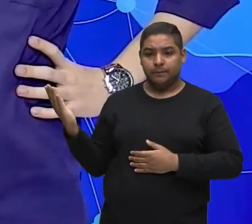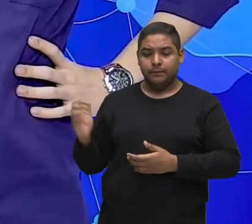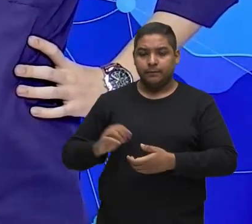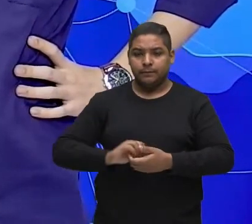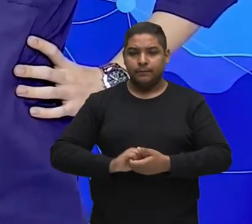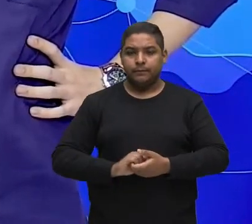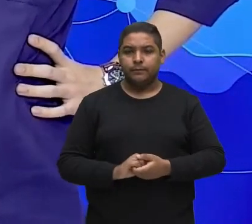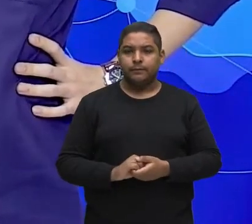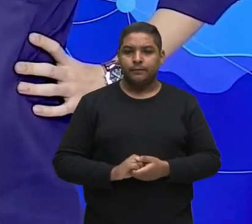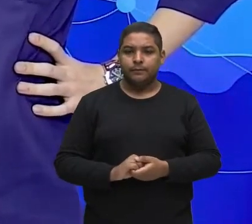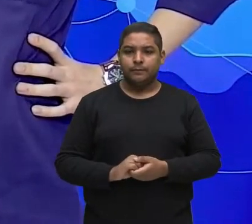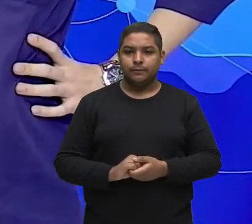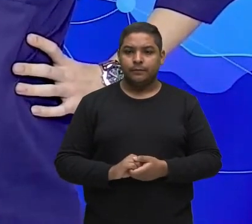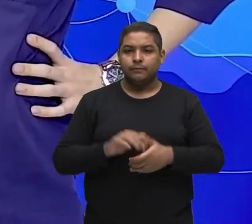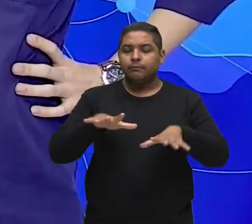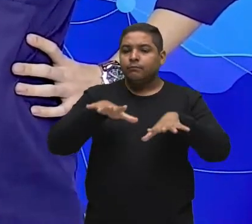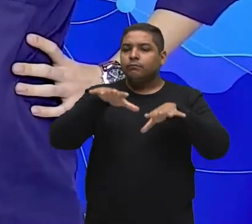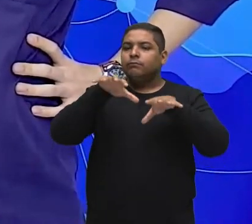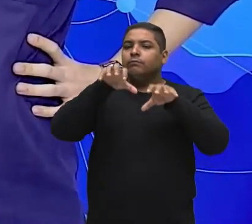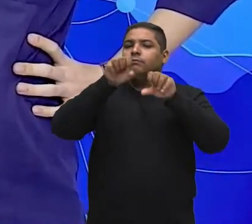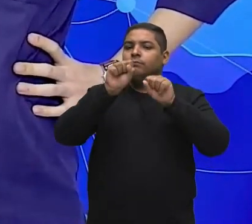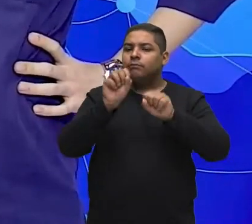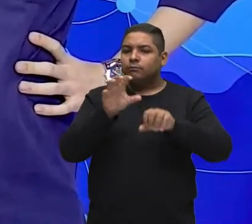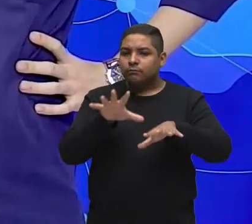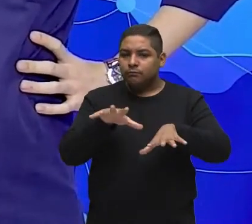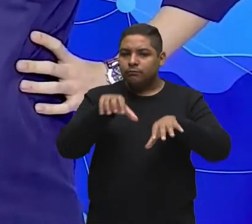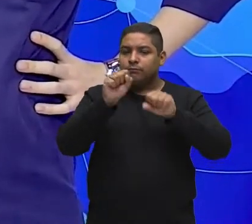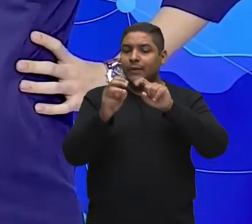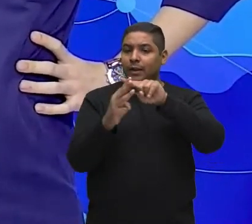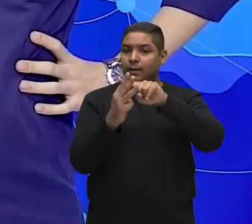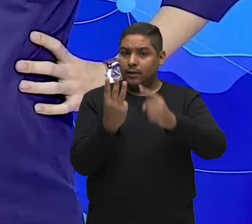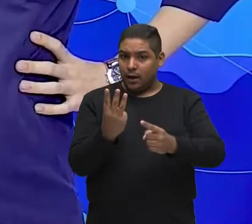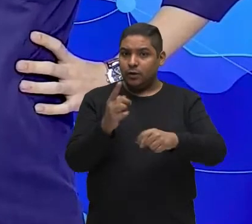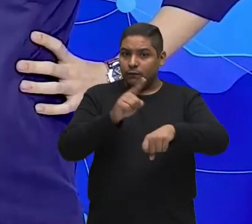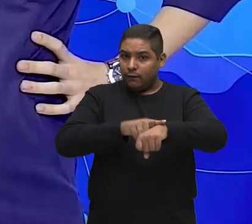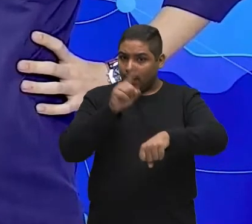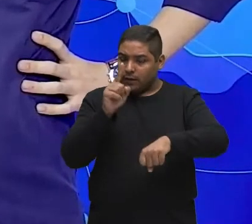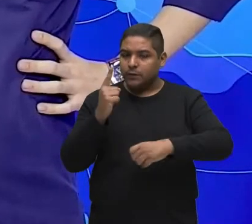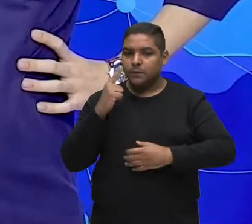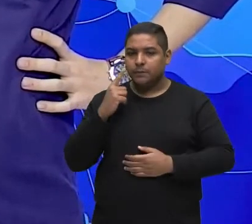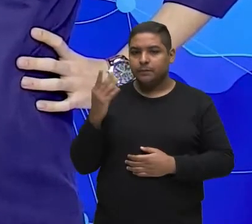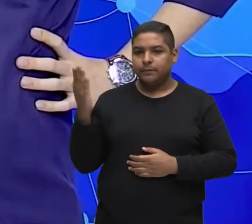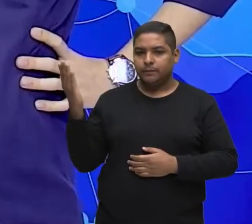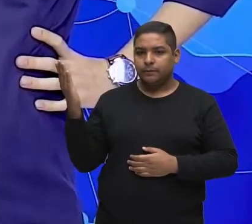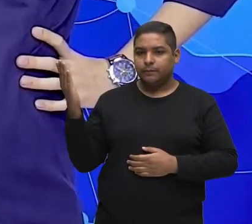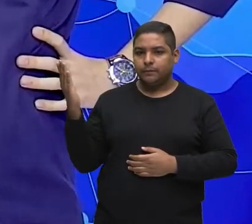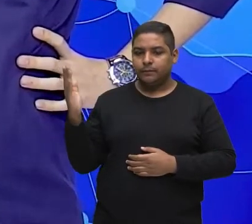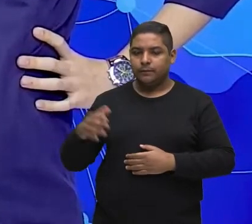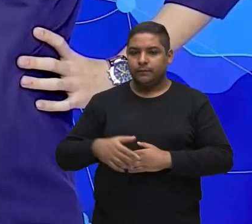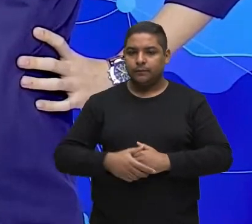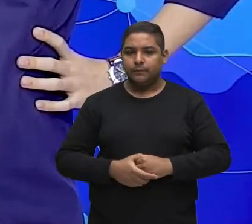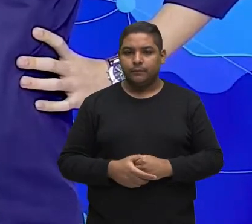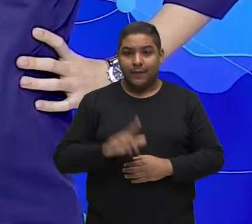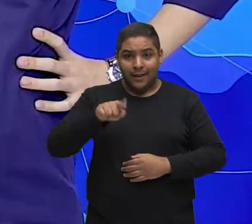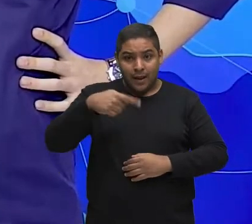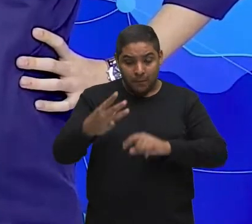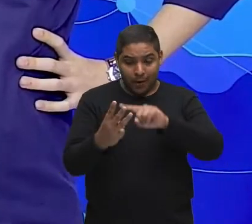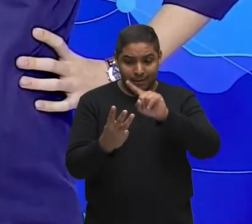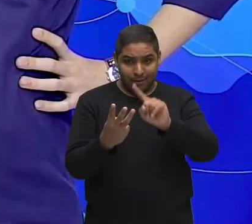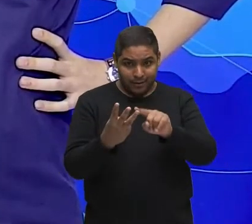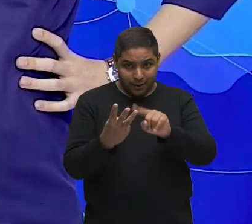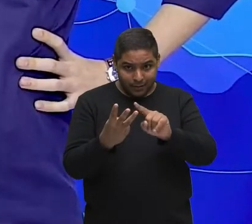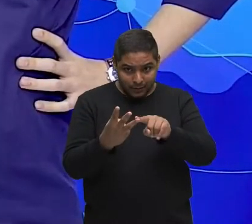costela, inspire 3 vezes sem soltar o ar. Após a terceira